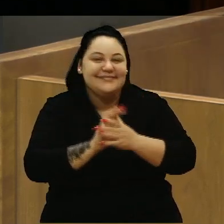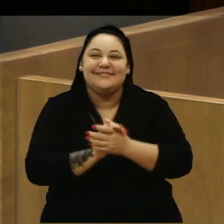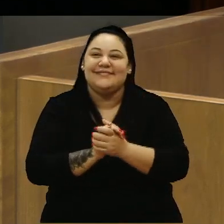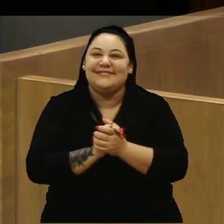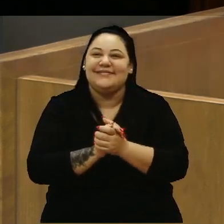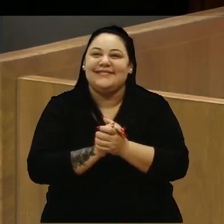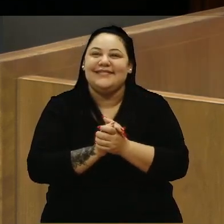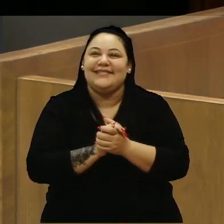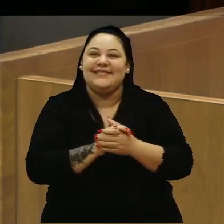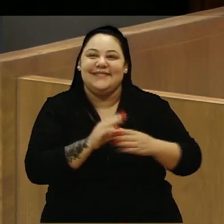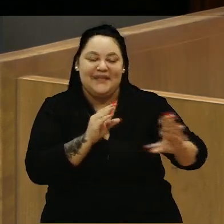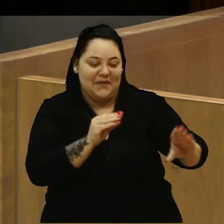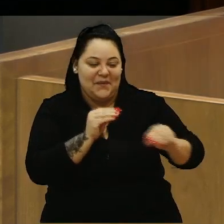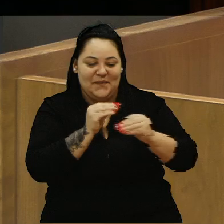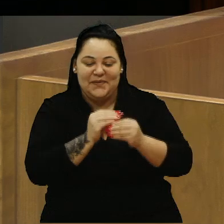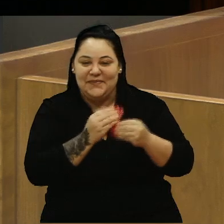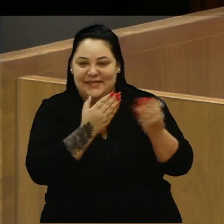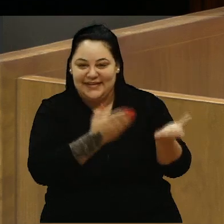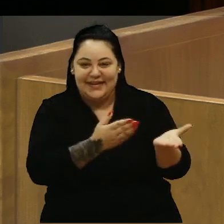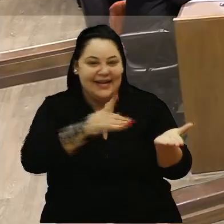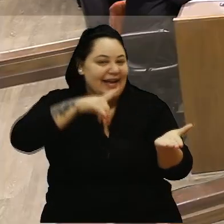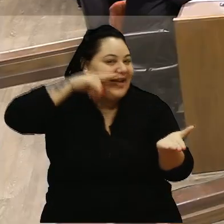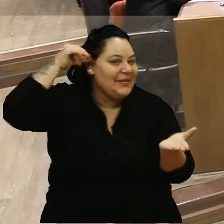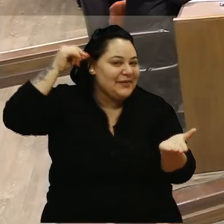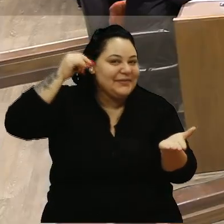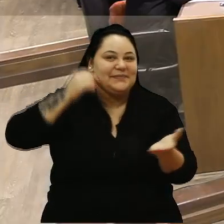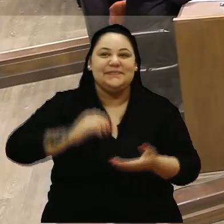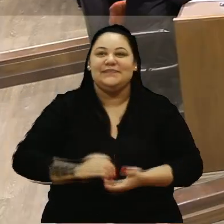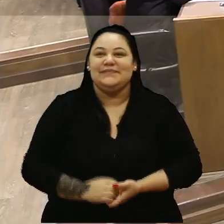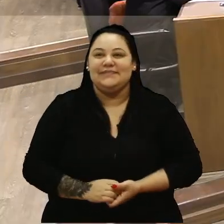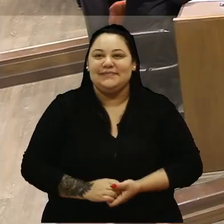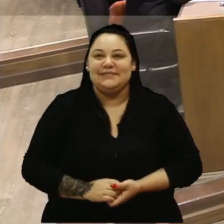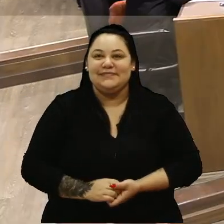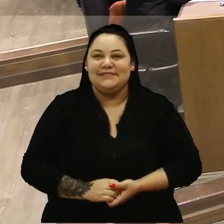A parte, vereador Aldonei.